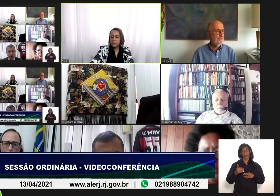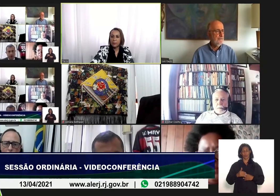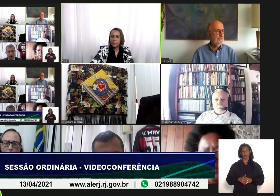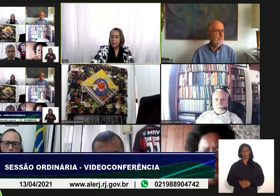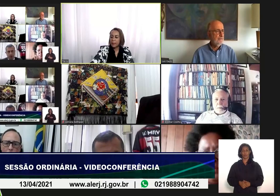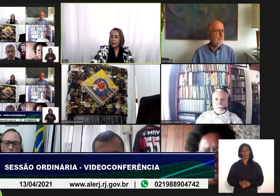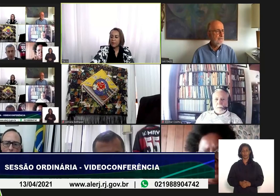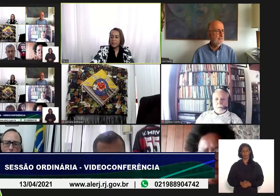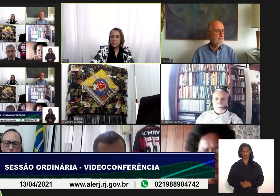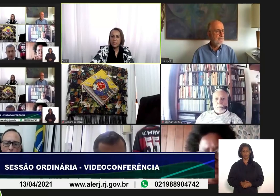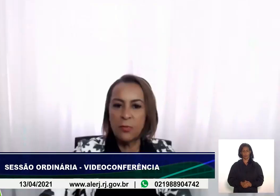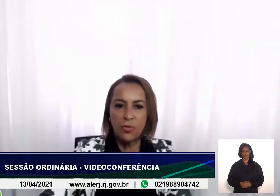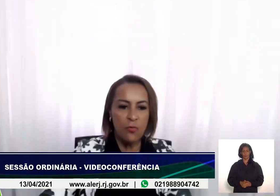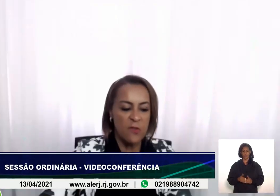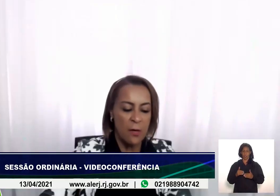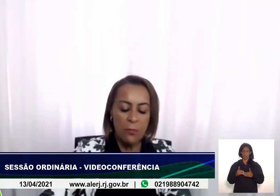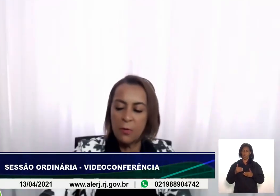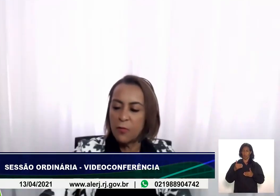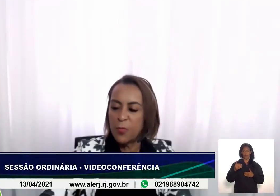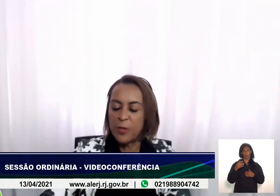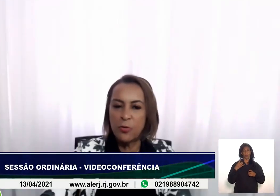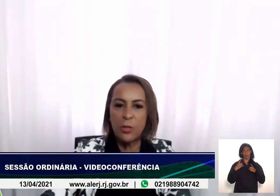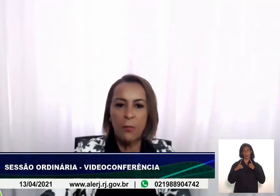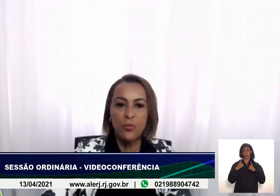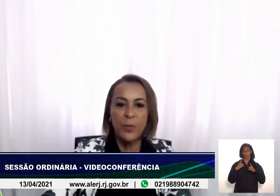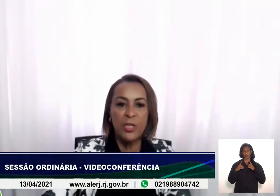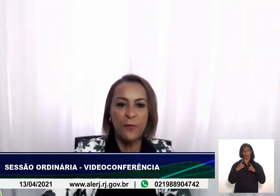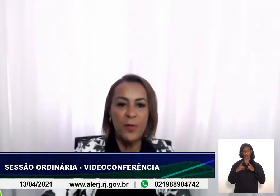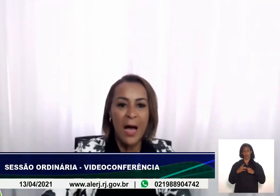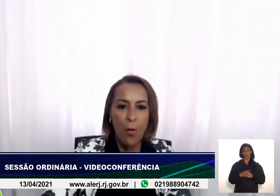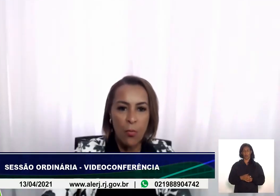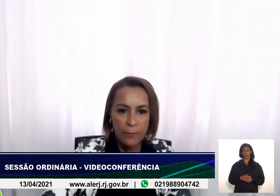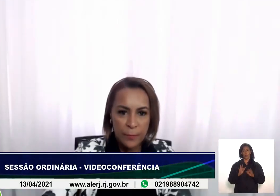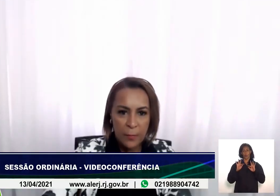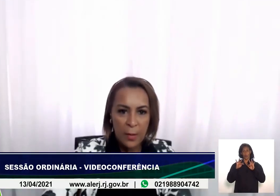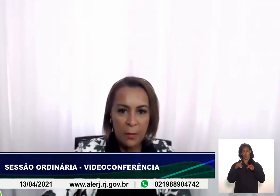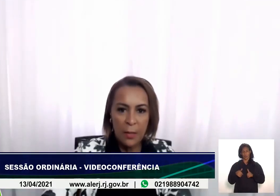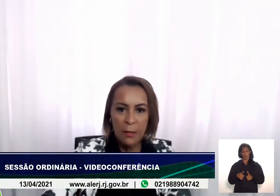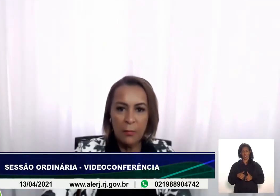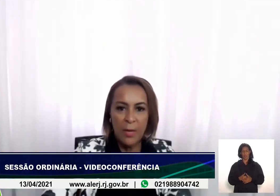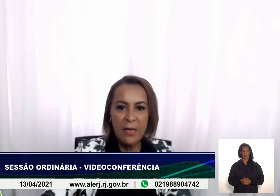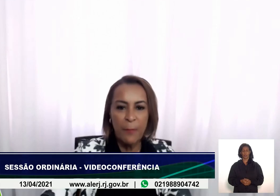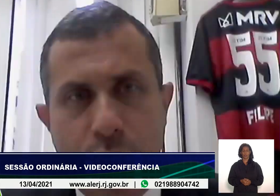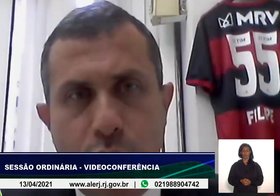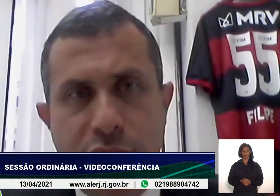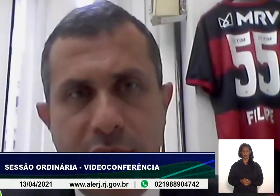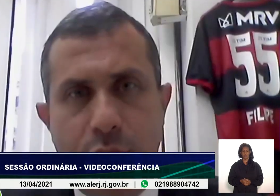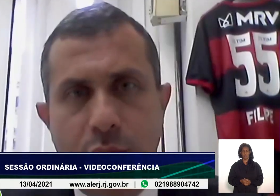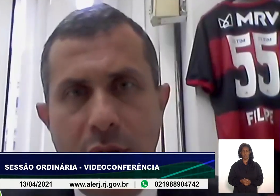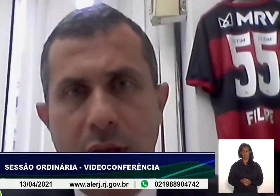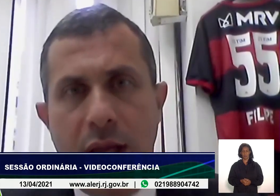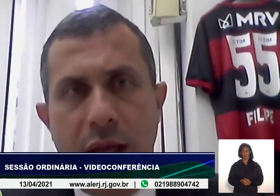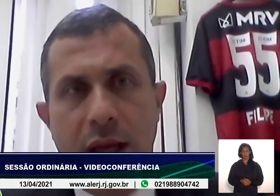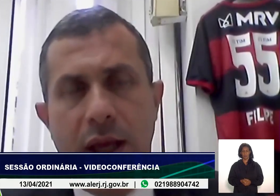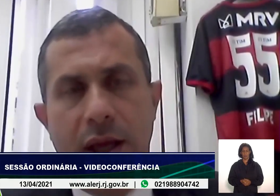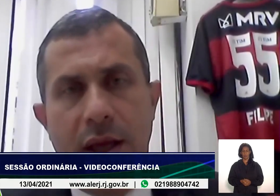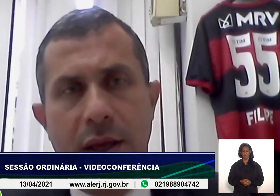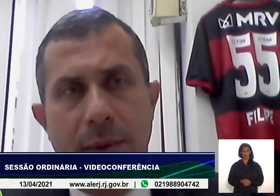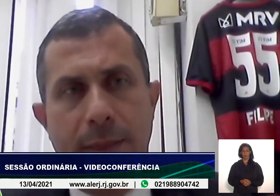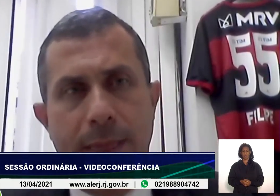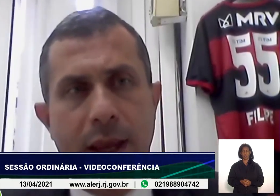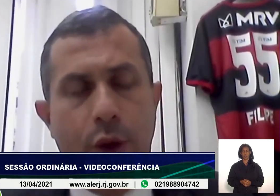gente, avançando na discussão, nós vamos prejudicar o expediente final. Né? Mas aí, para não prejudicar o